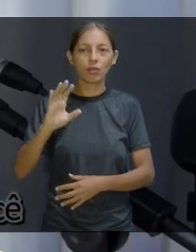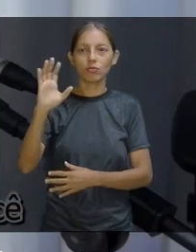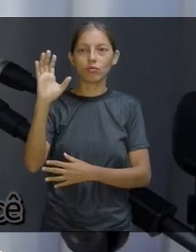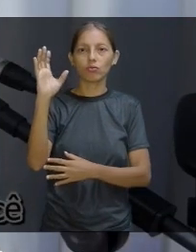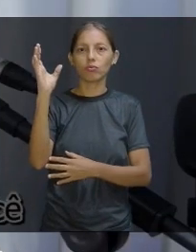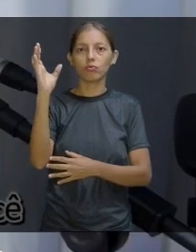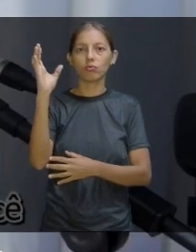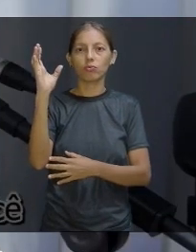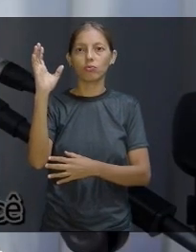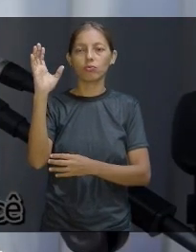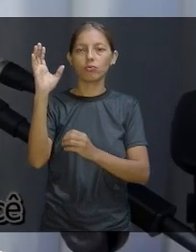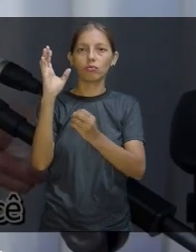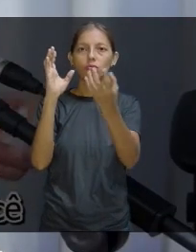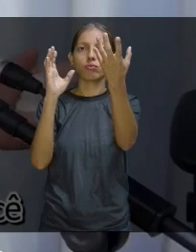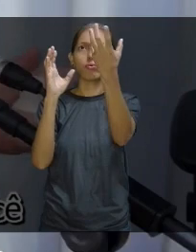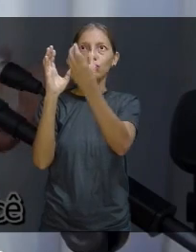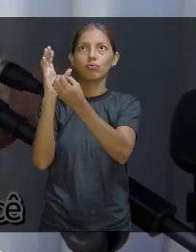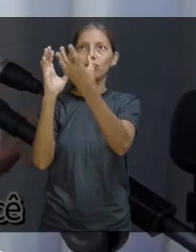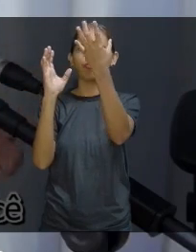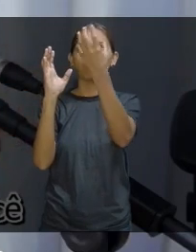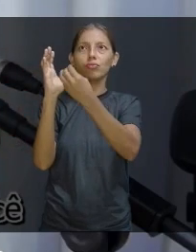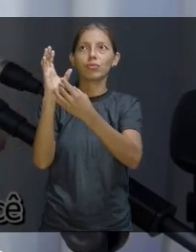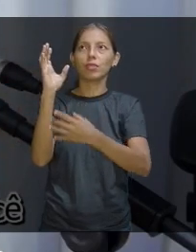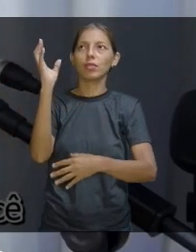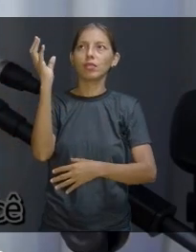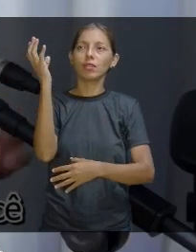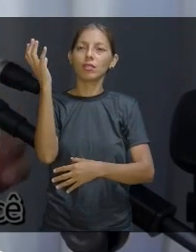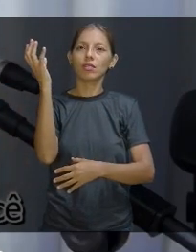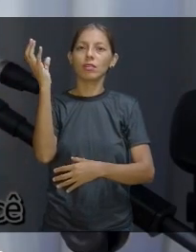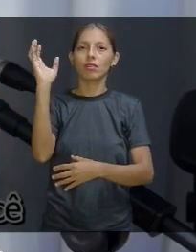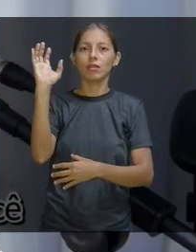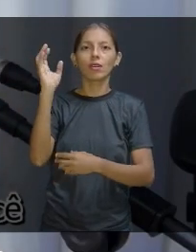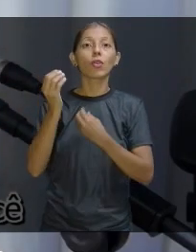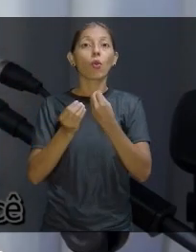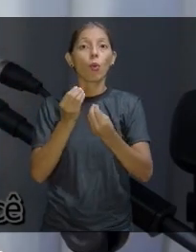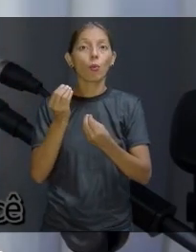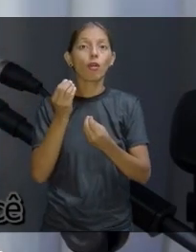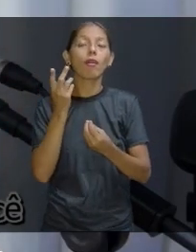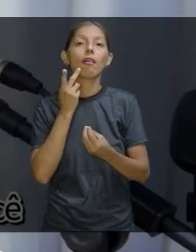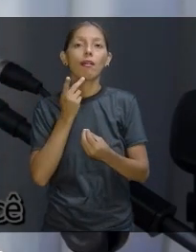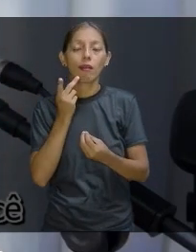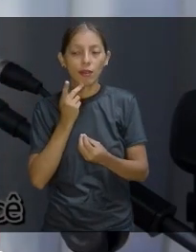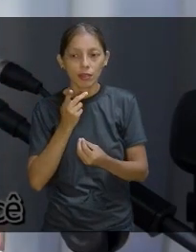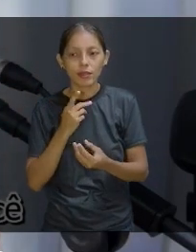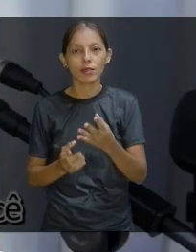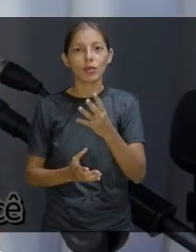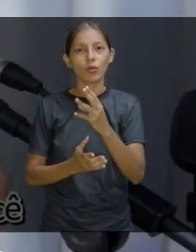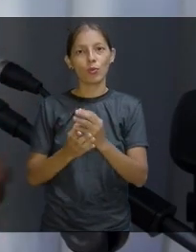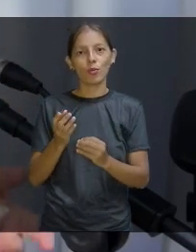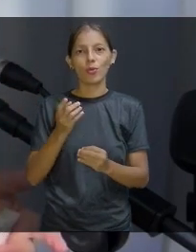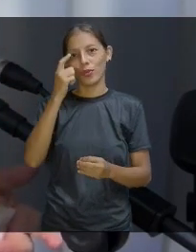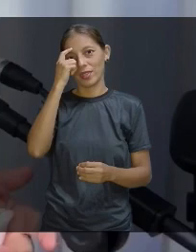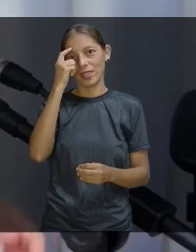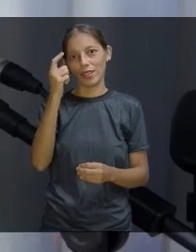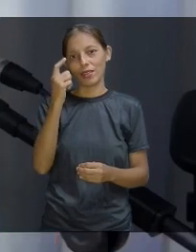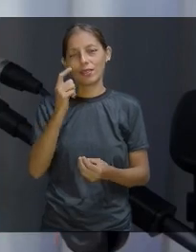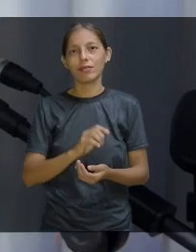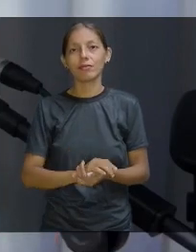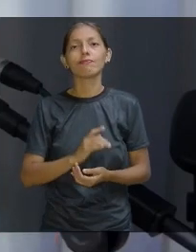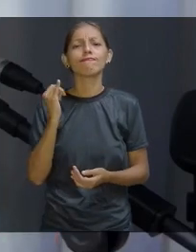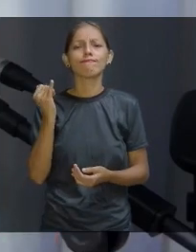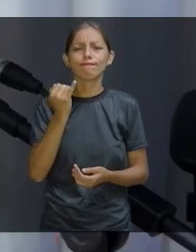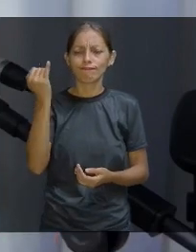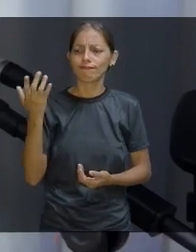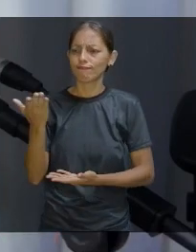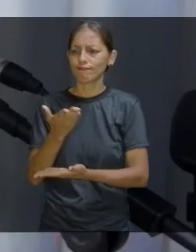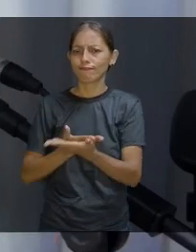Ceará copiou essa ideia, quer dizer, para você ver como é importante esse nosso intercâmbio. Fora isso, e aí